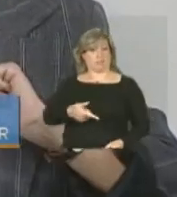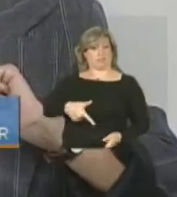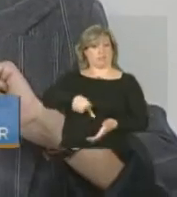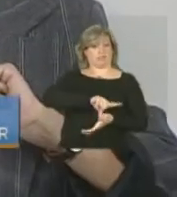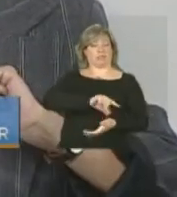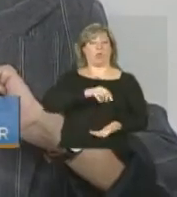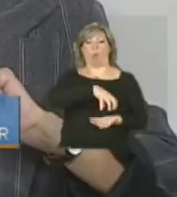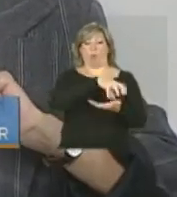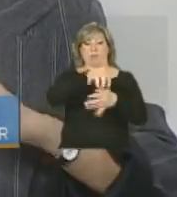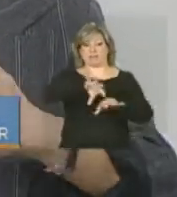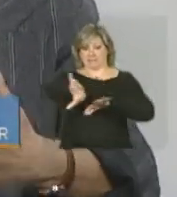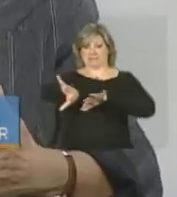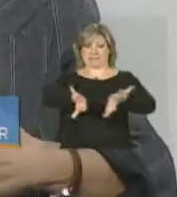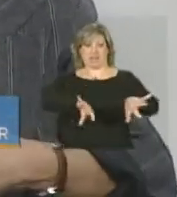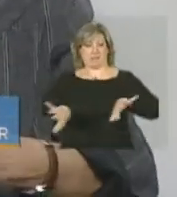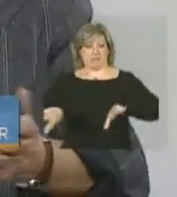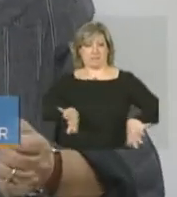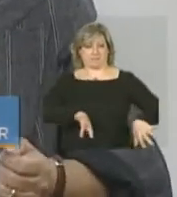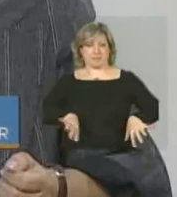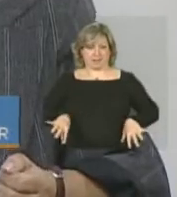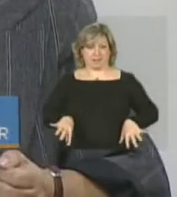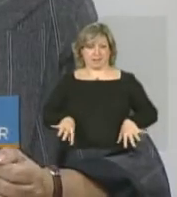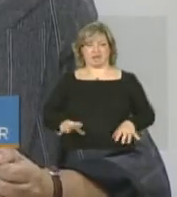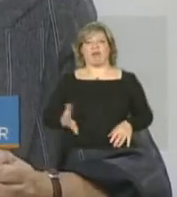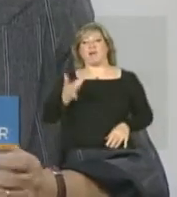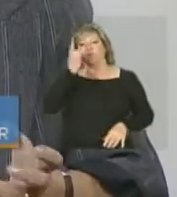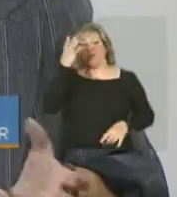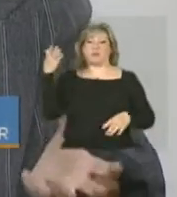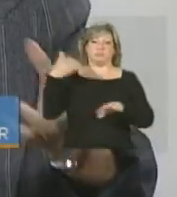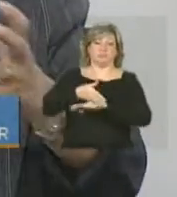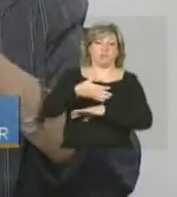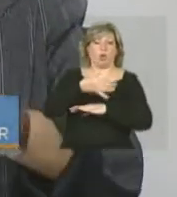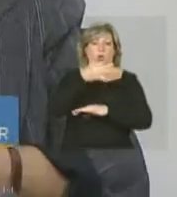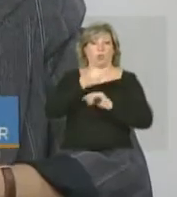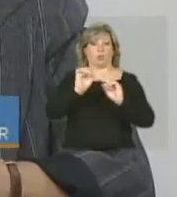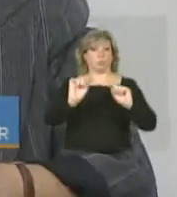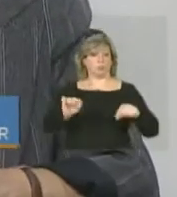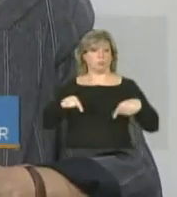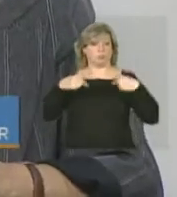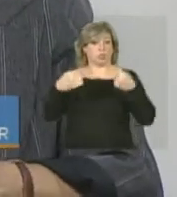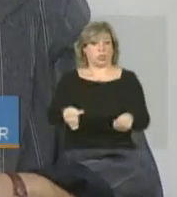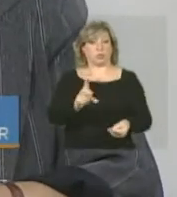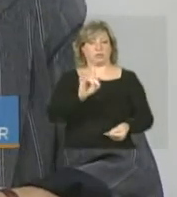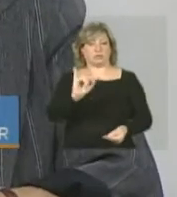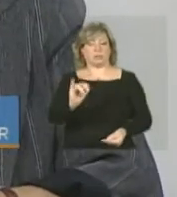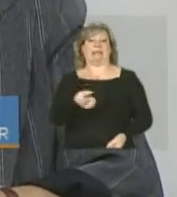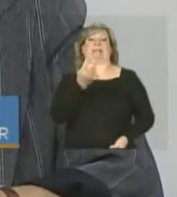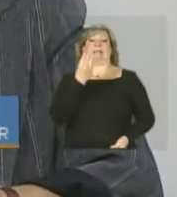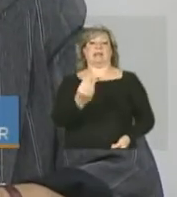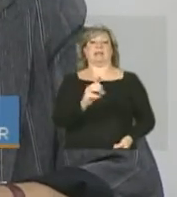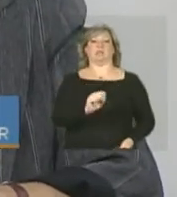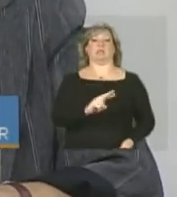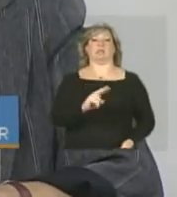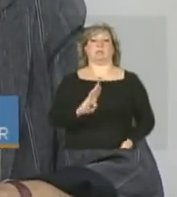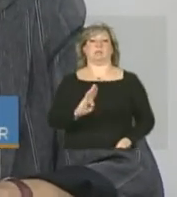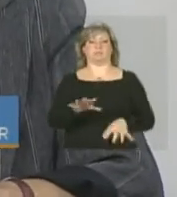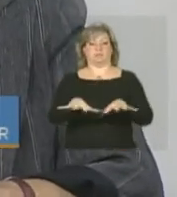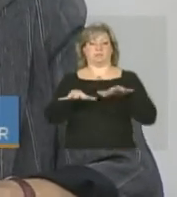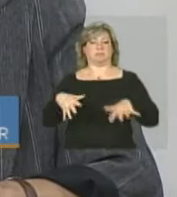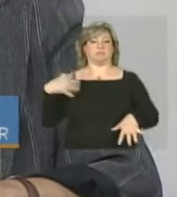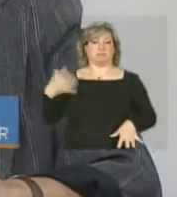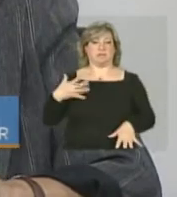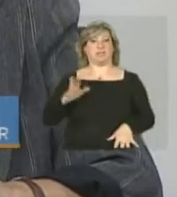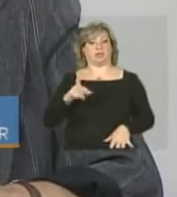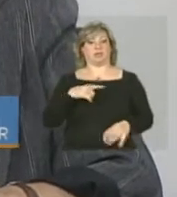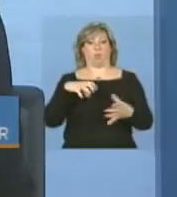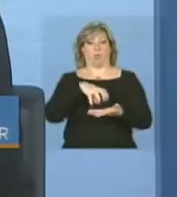estão separados, perfeito, não é? Para facilitar a participação. No dia seguinte, reúnem-se 3 subplenárias. Então, já teremos